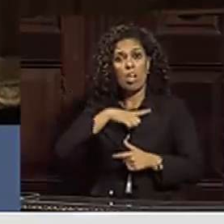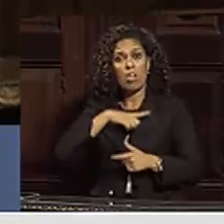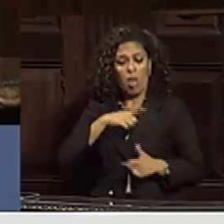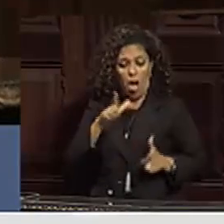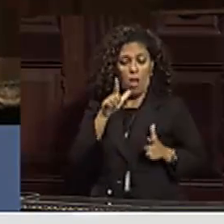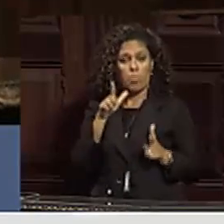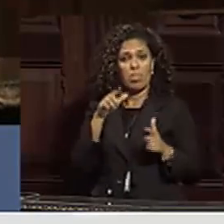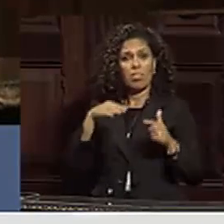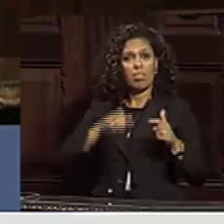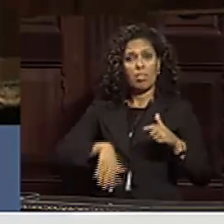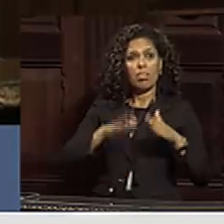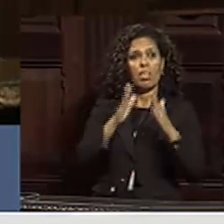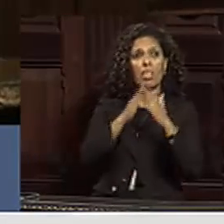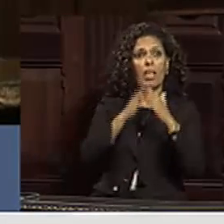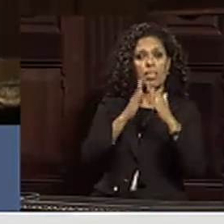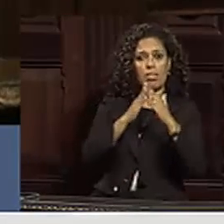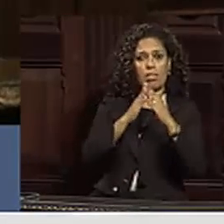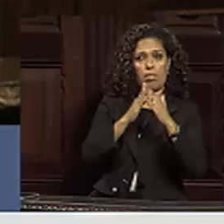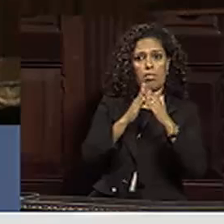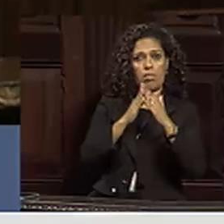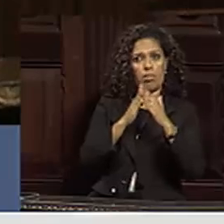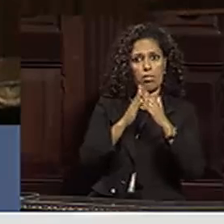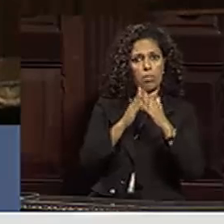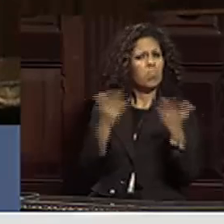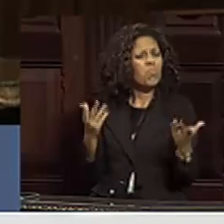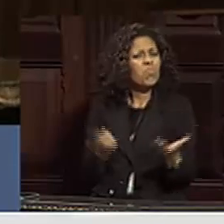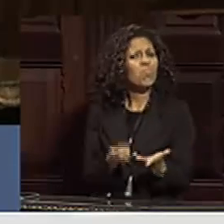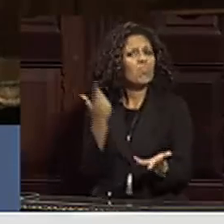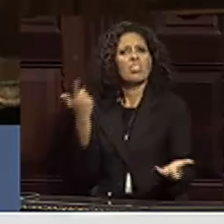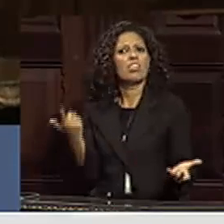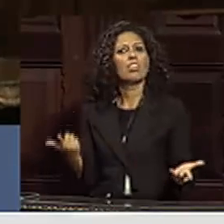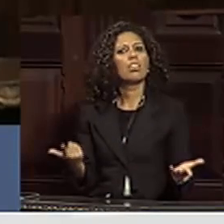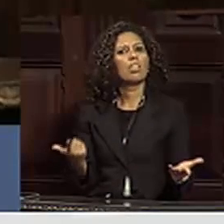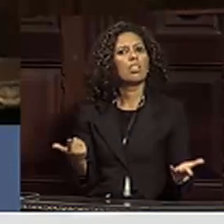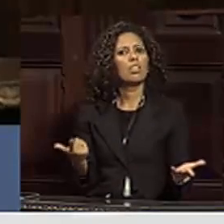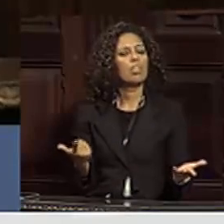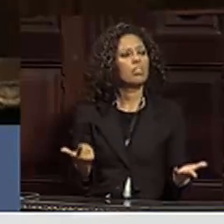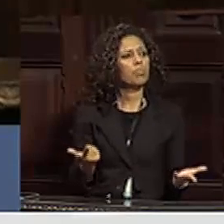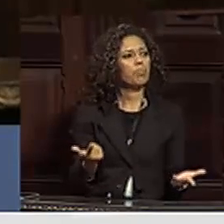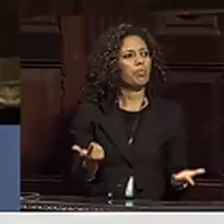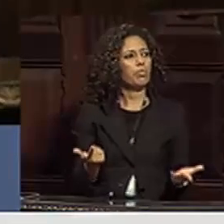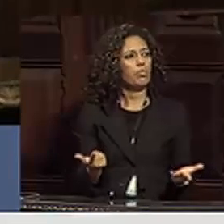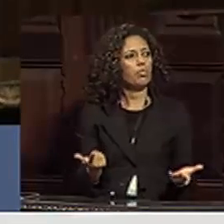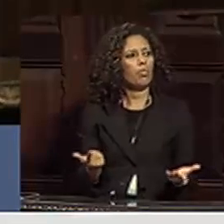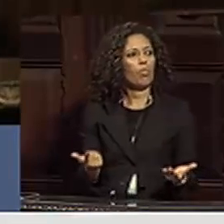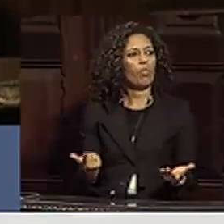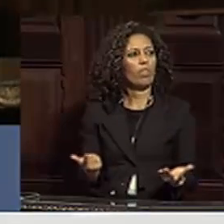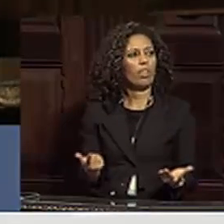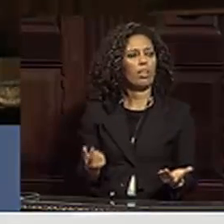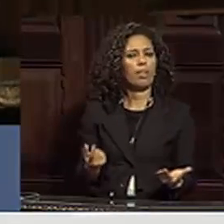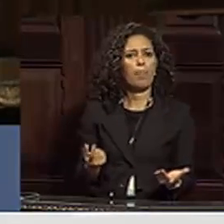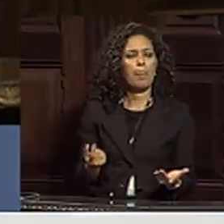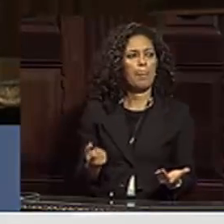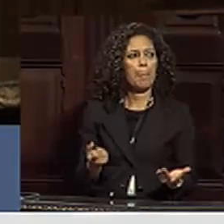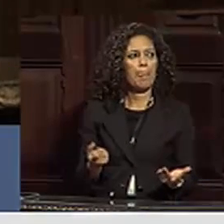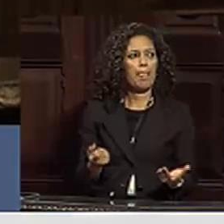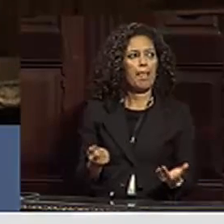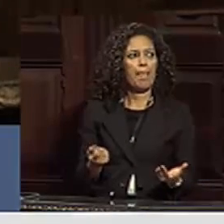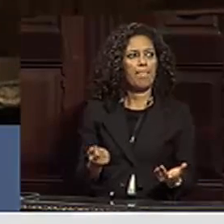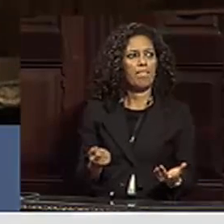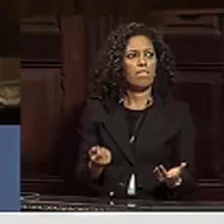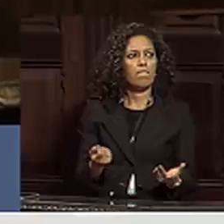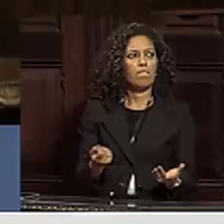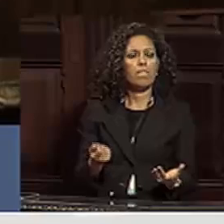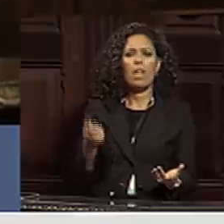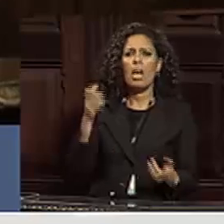Ou seja, é um contrassenso. Quando é para ajudar, quando é para criar a sensação de